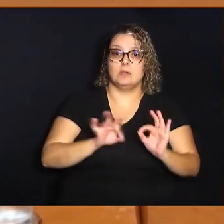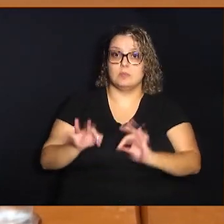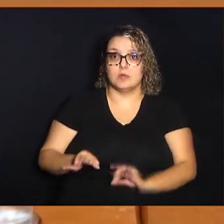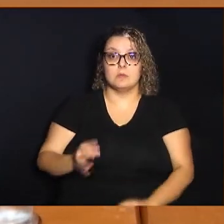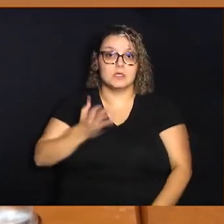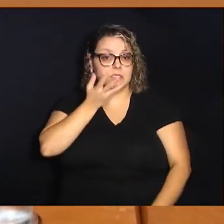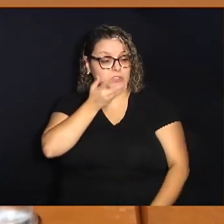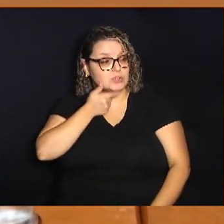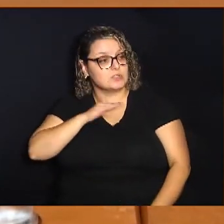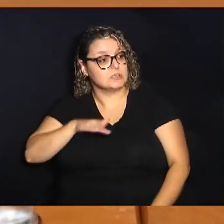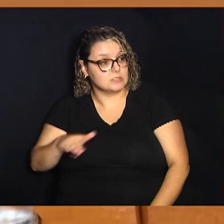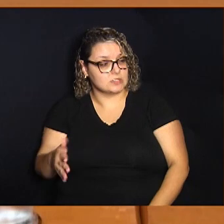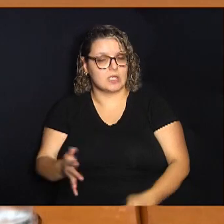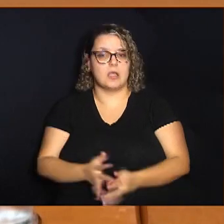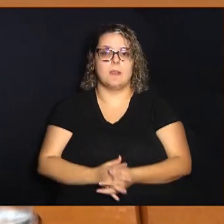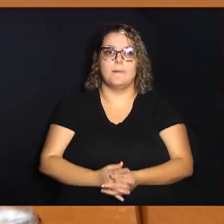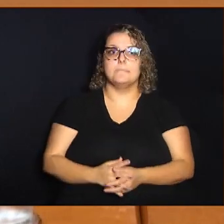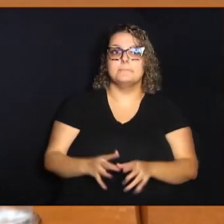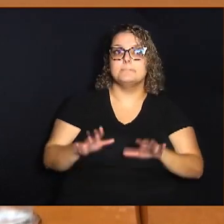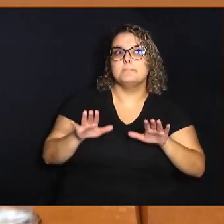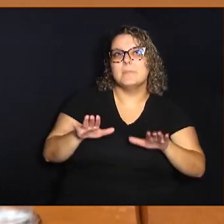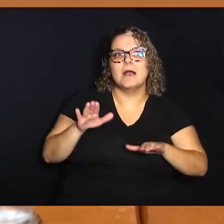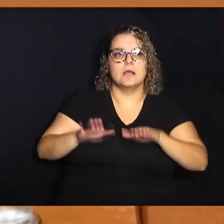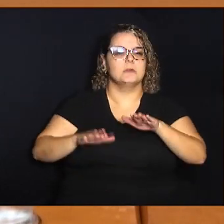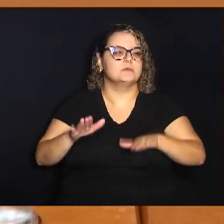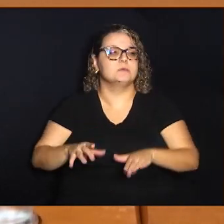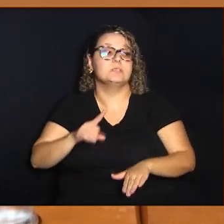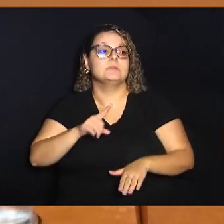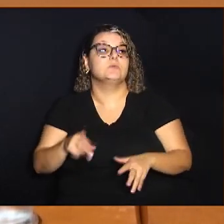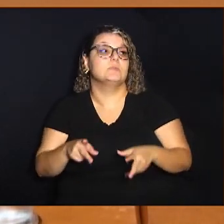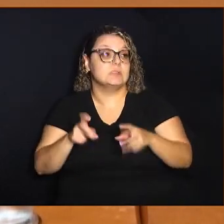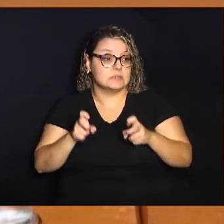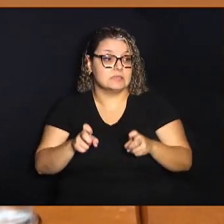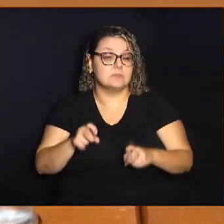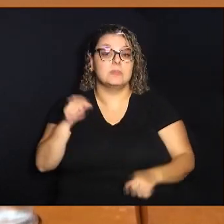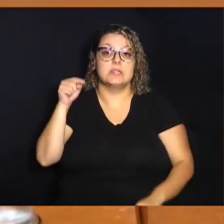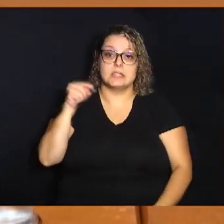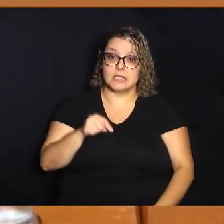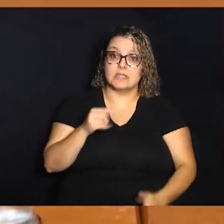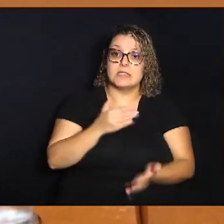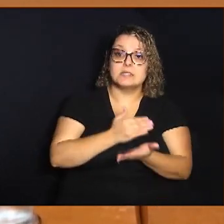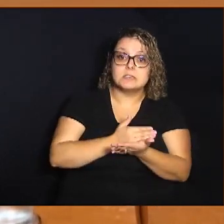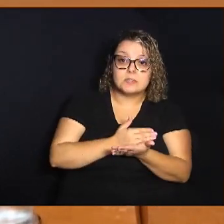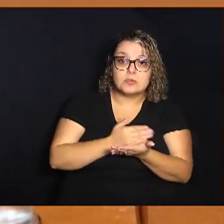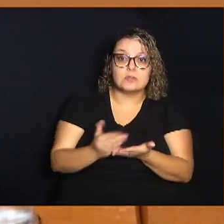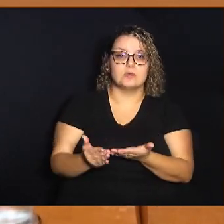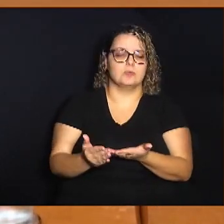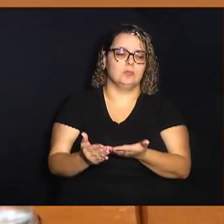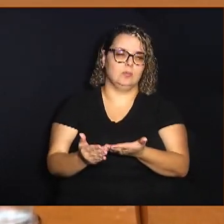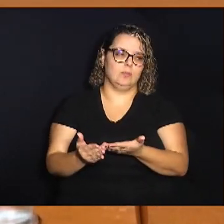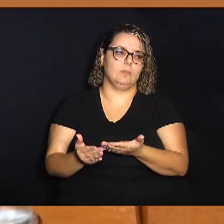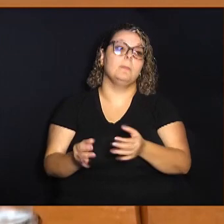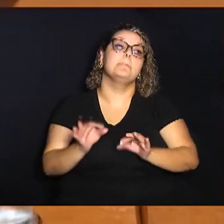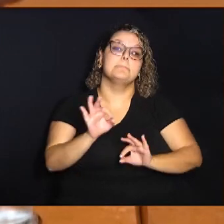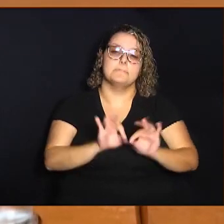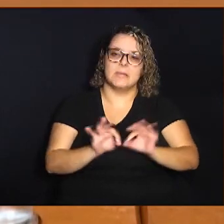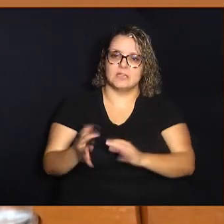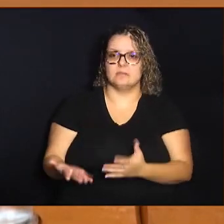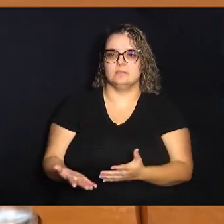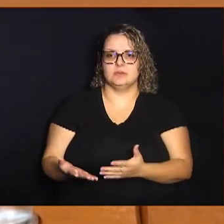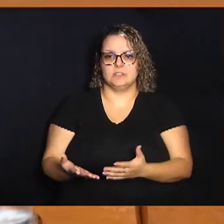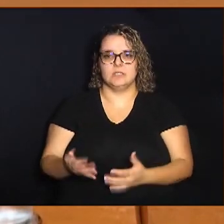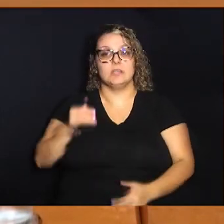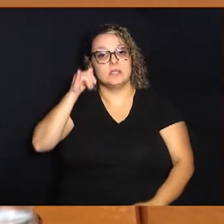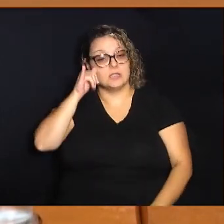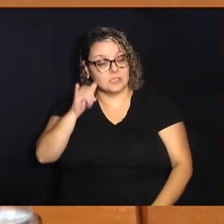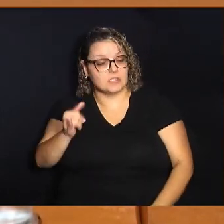criança, mas talvez a gente não se dê conta que é nessa fase que a gente já começa a prepará-la e